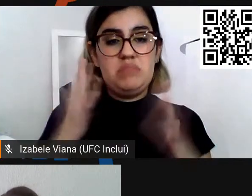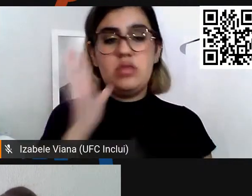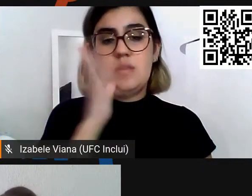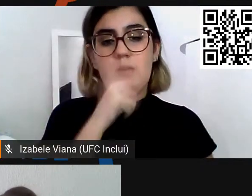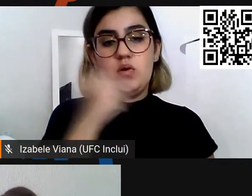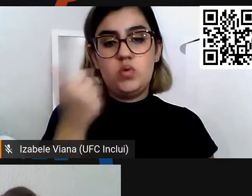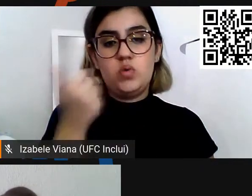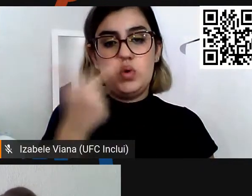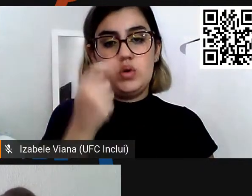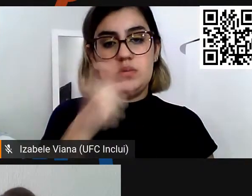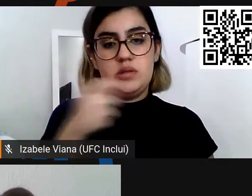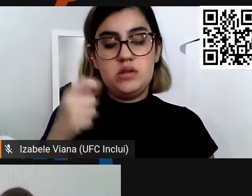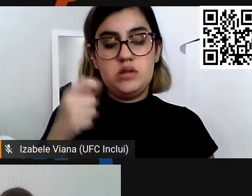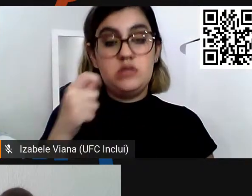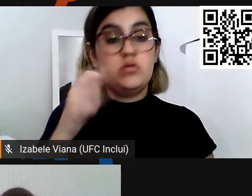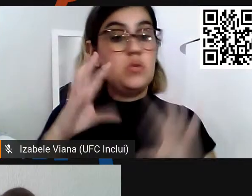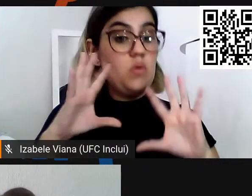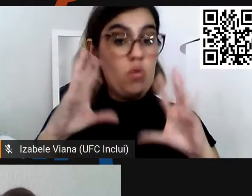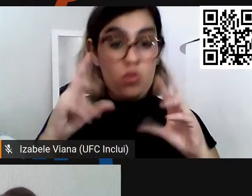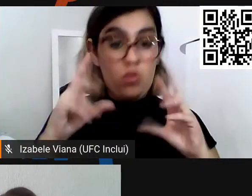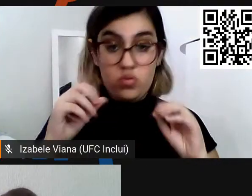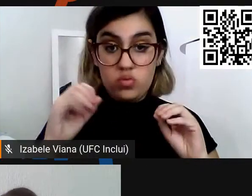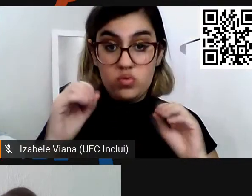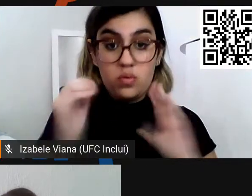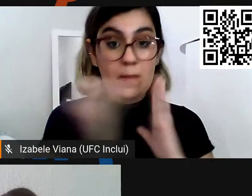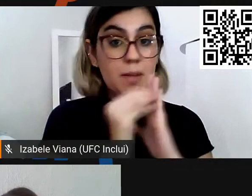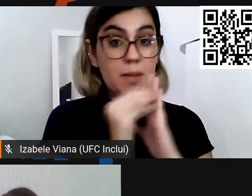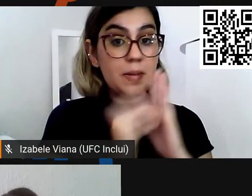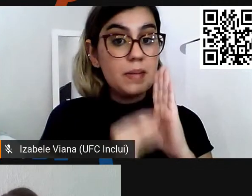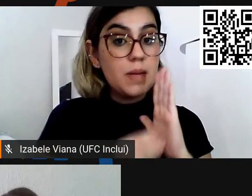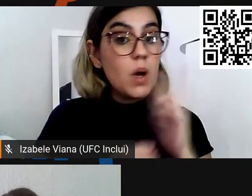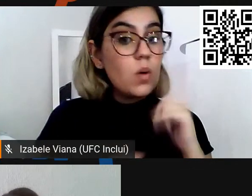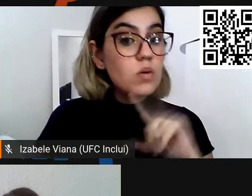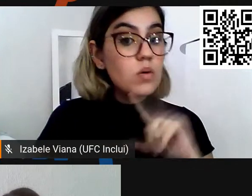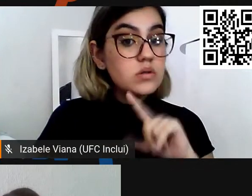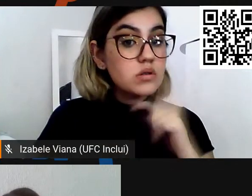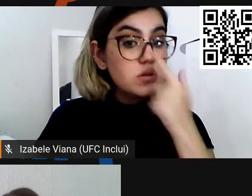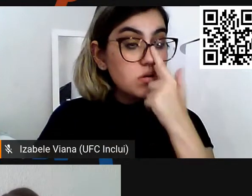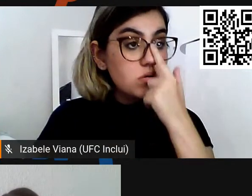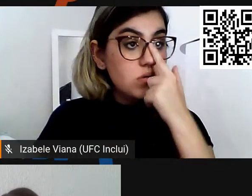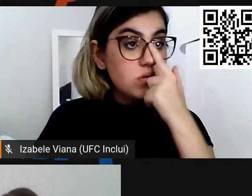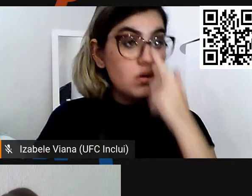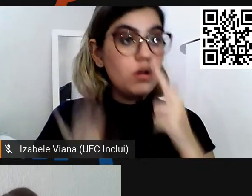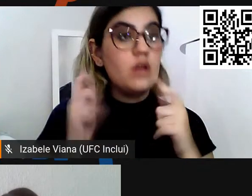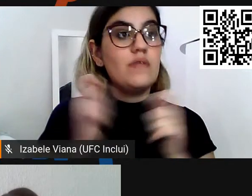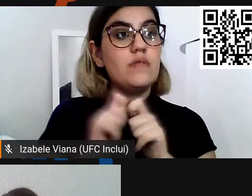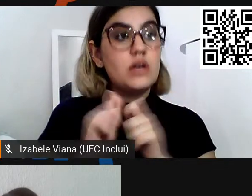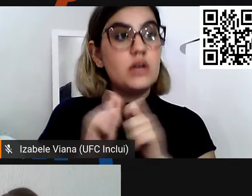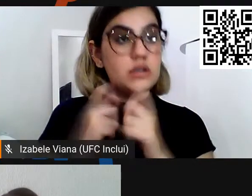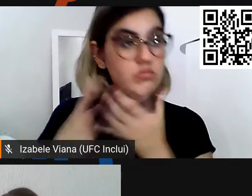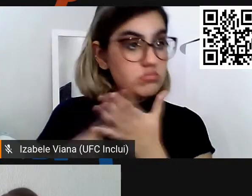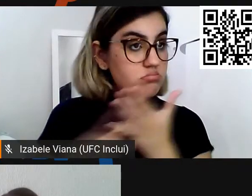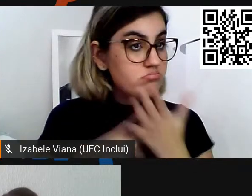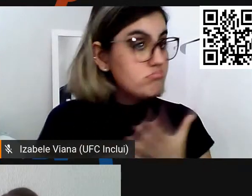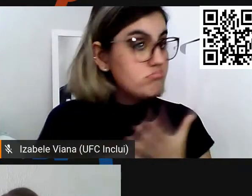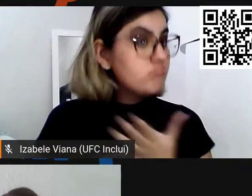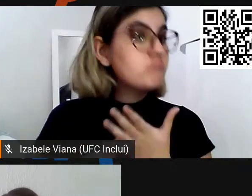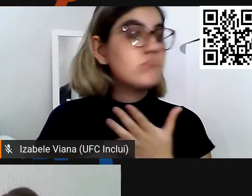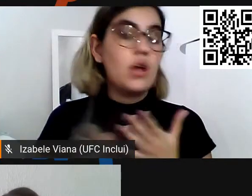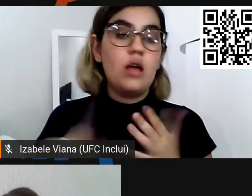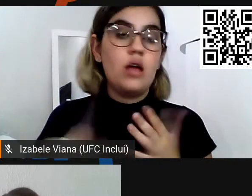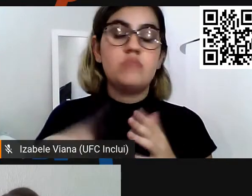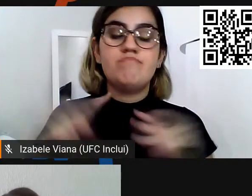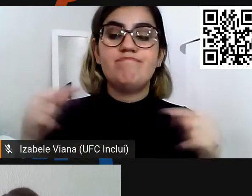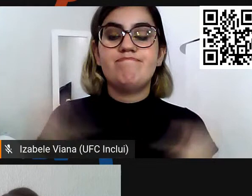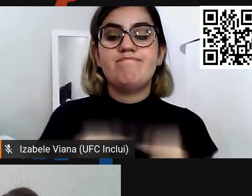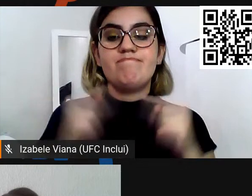tudo isso, conseguiu se fazer, então já fez ali alguns pilotos, já se tem certeza, esse seria o momento ideal. Porque